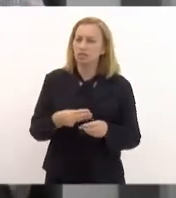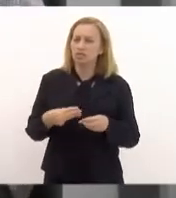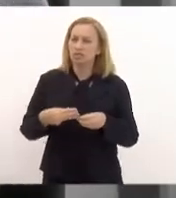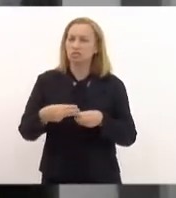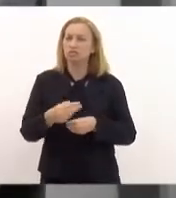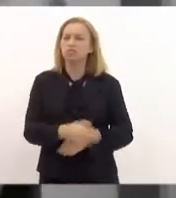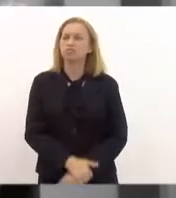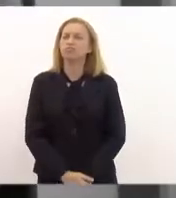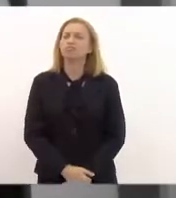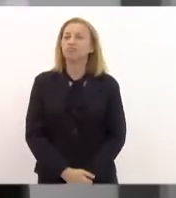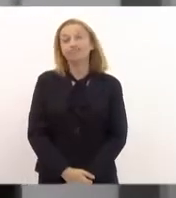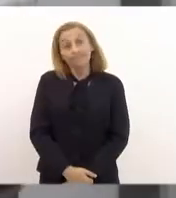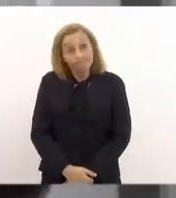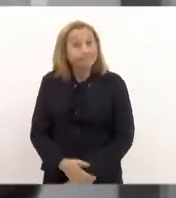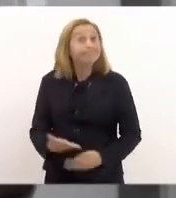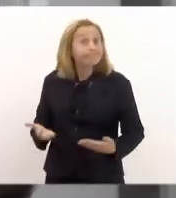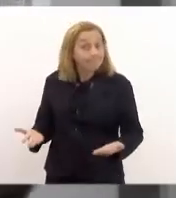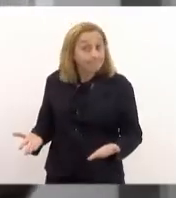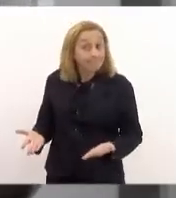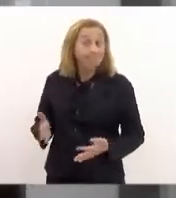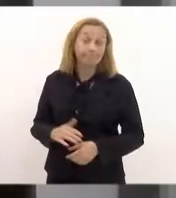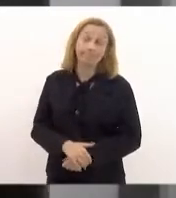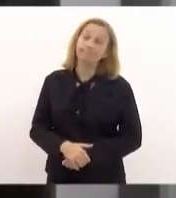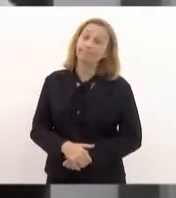municípios? Começa por aí.